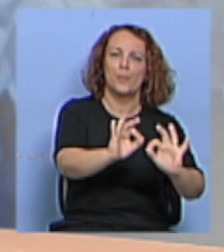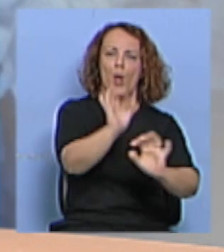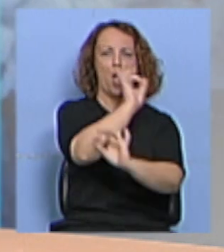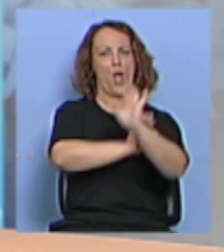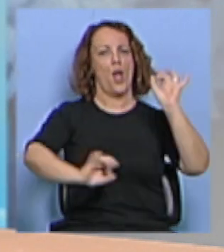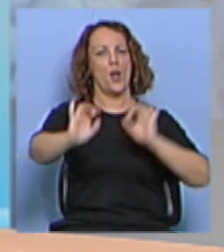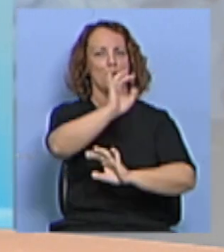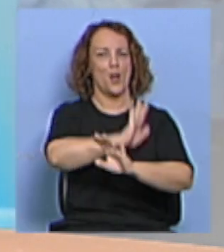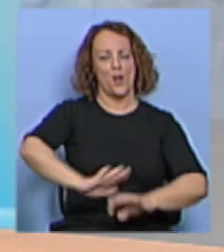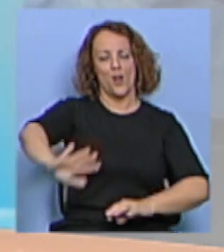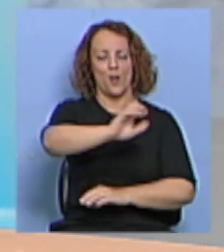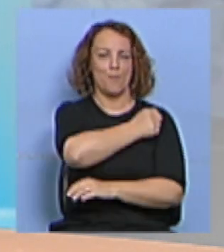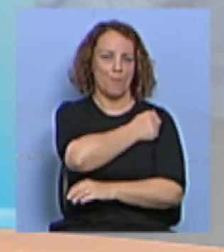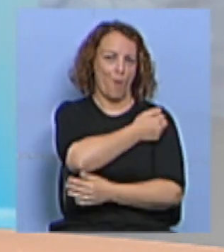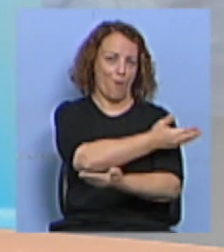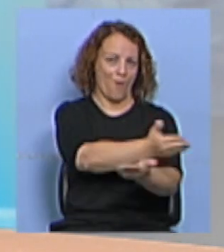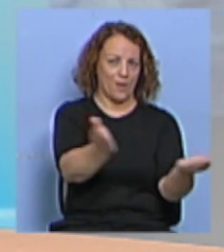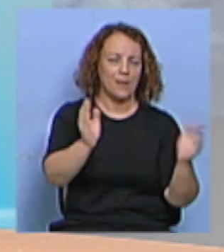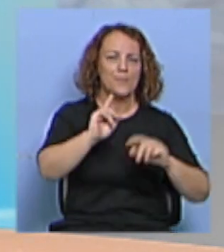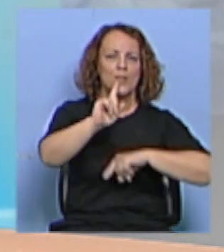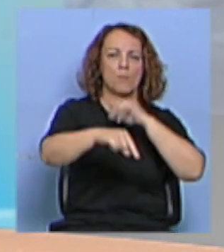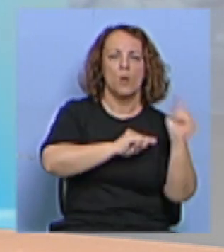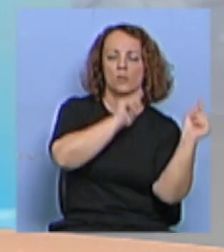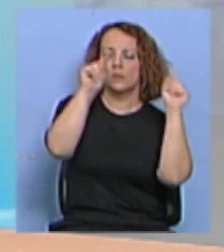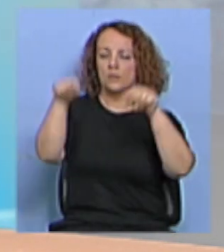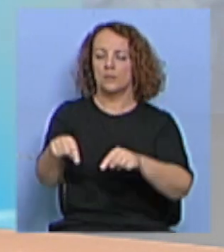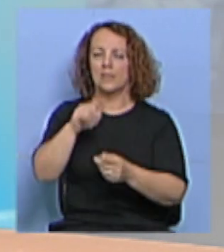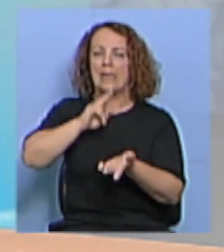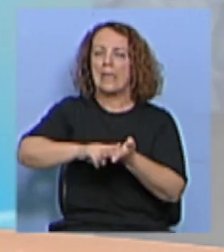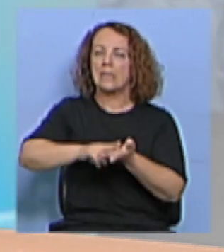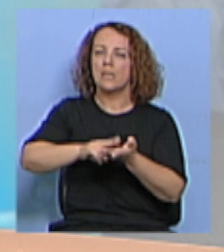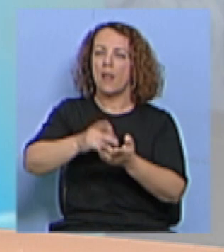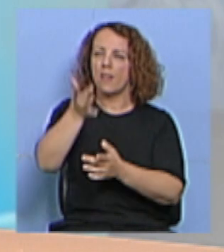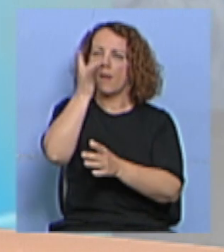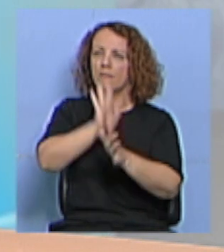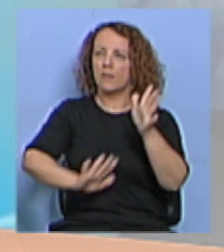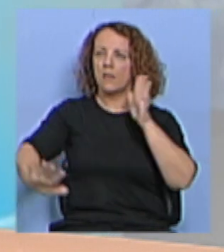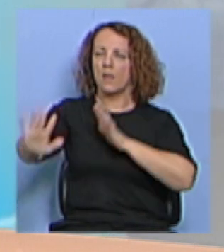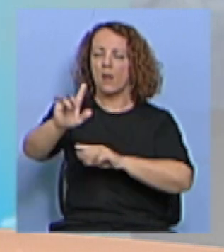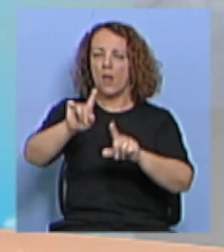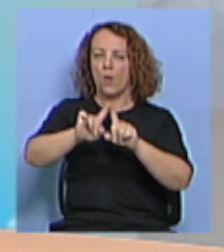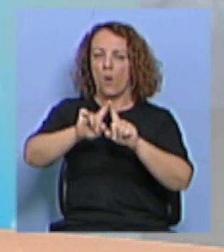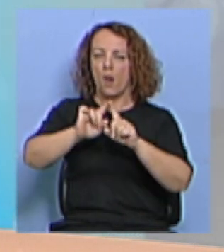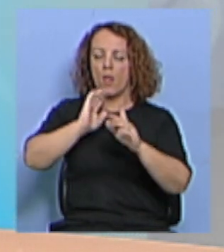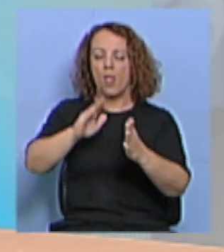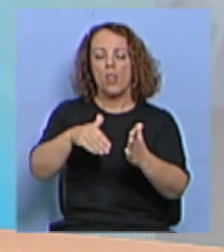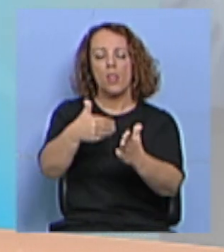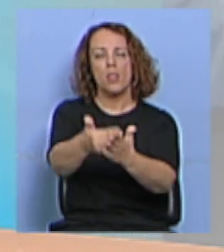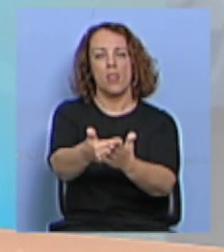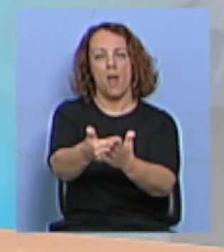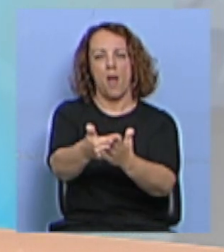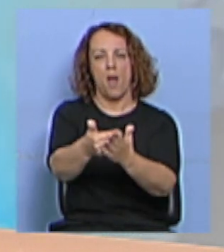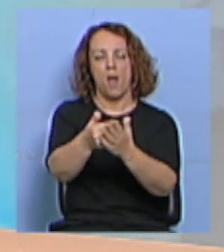que habitamos, e depois chegarem a estas realidades africanas, digamos que lhes abre